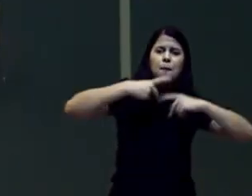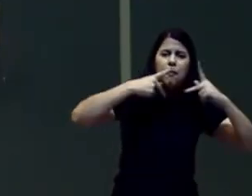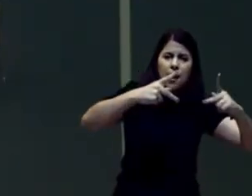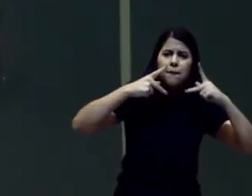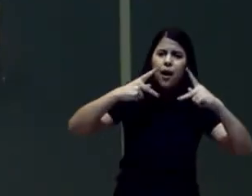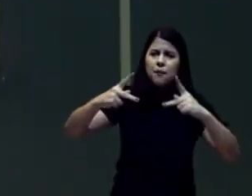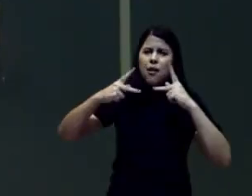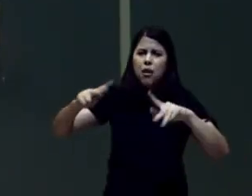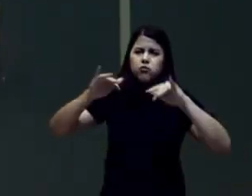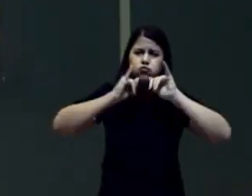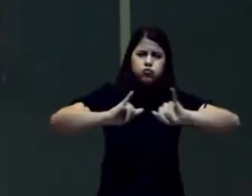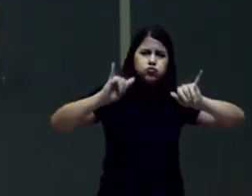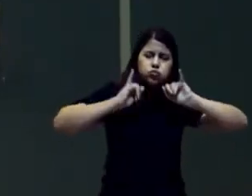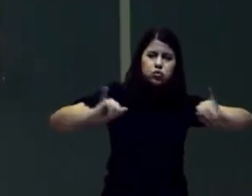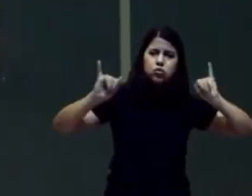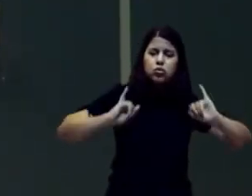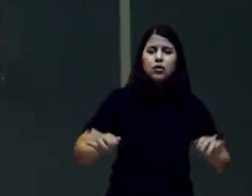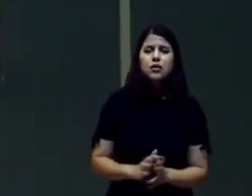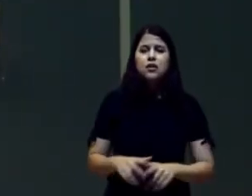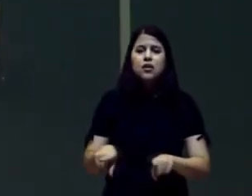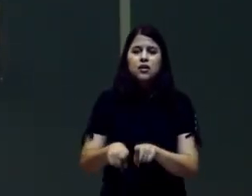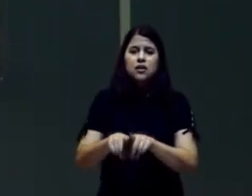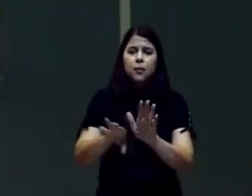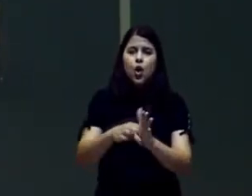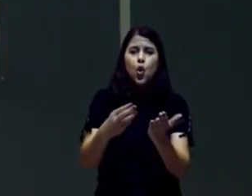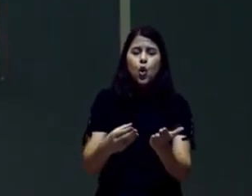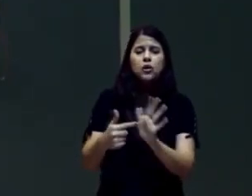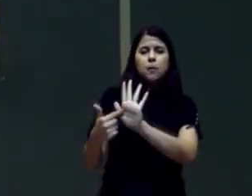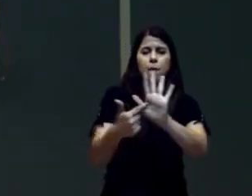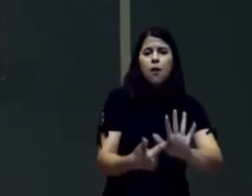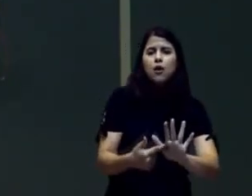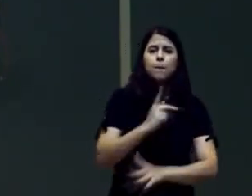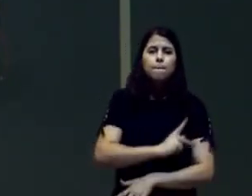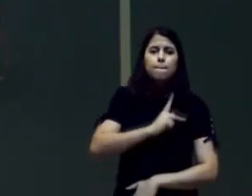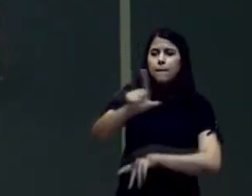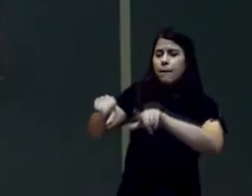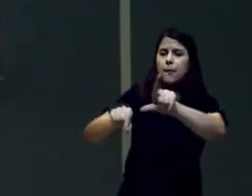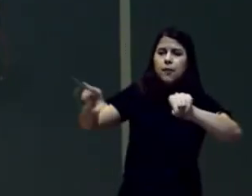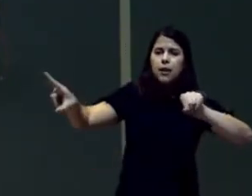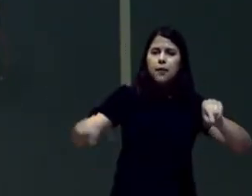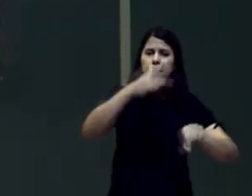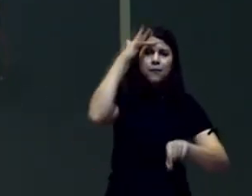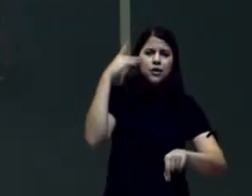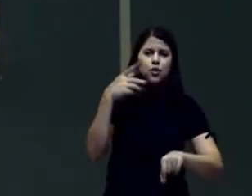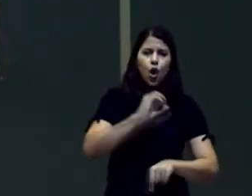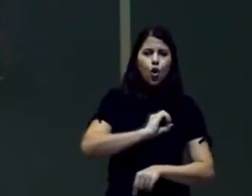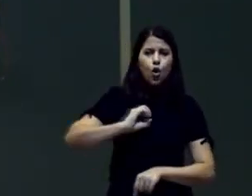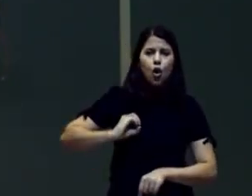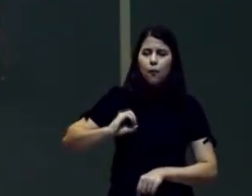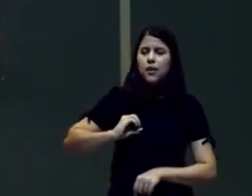Colossenses, você vai ver que Paulo estabeleceu muitos cooperadores, porque a sua visão era que a obra avançasse. Mas